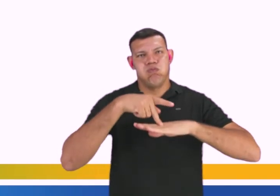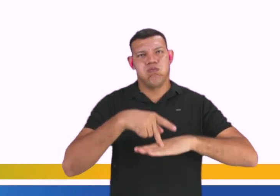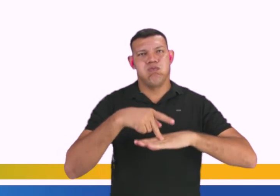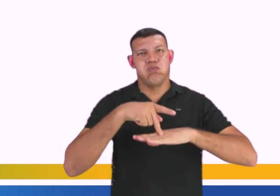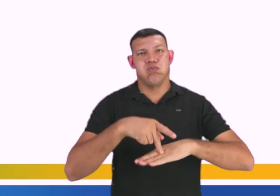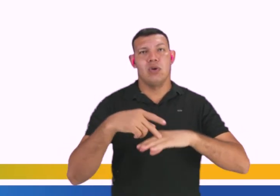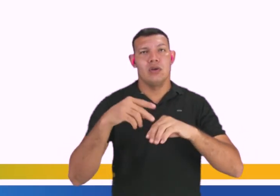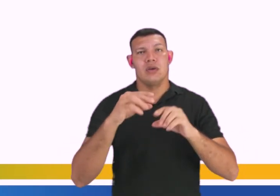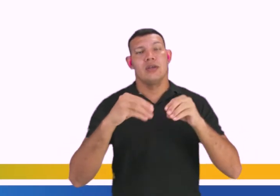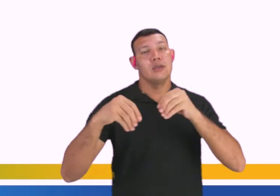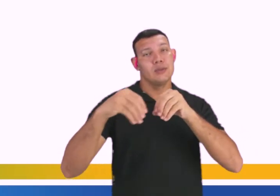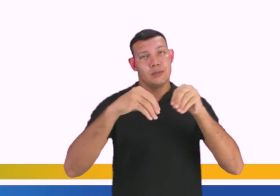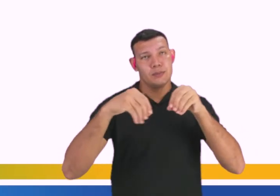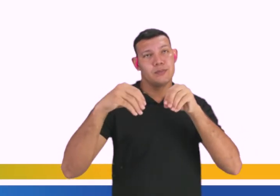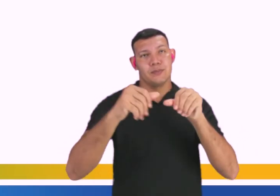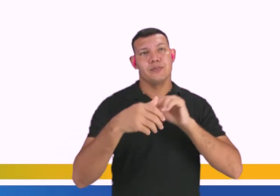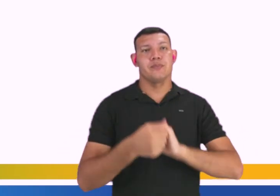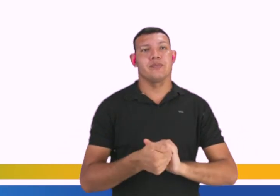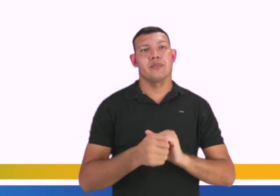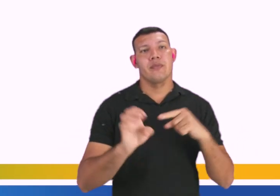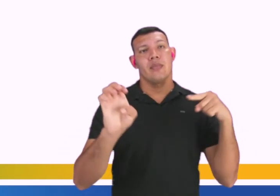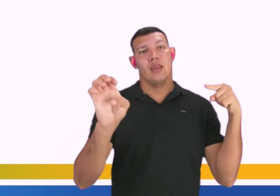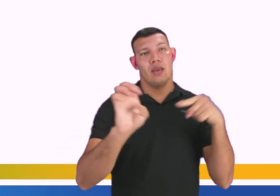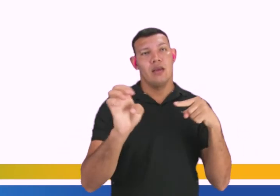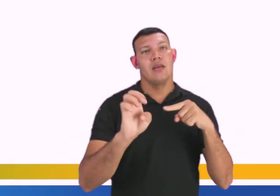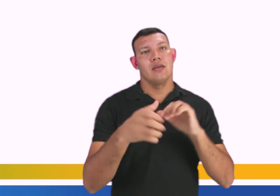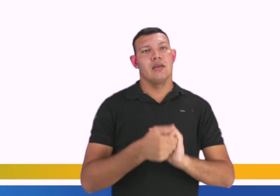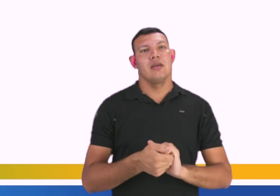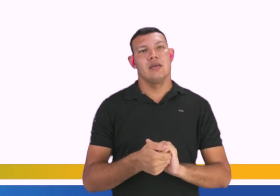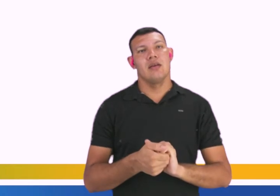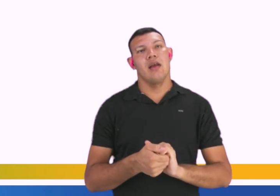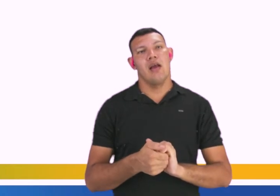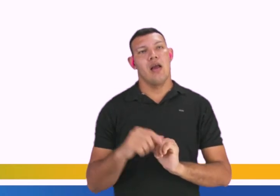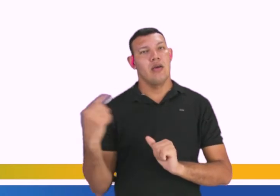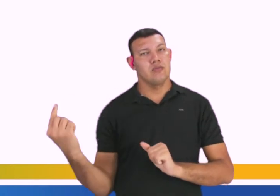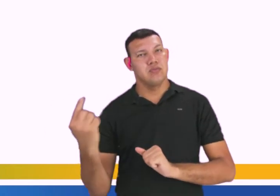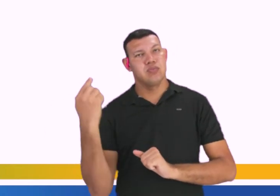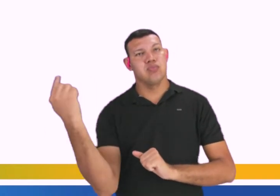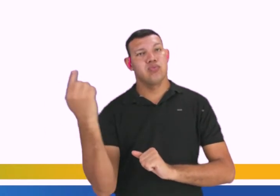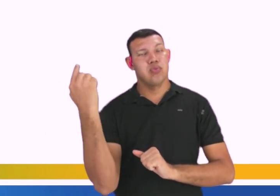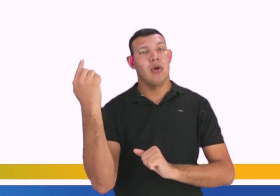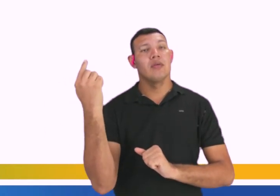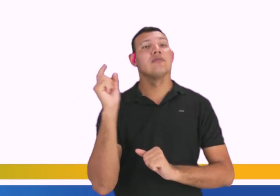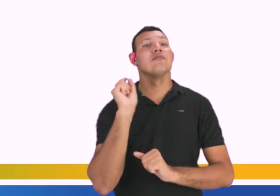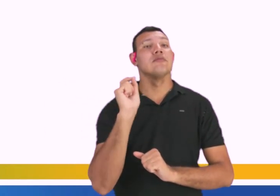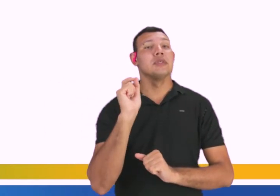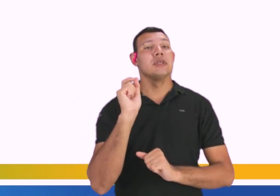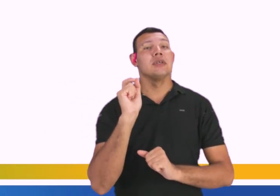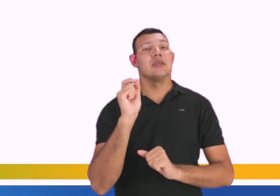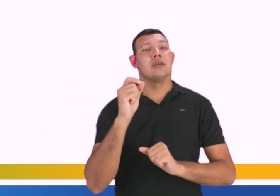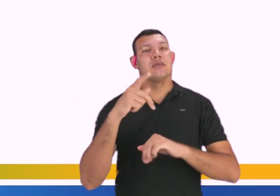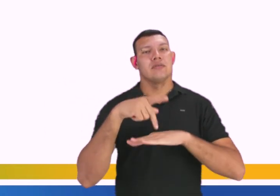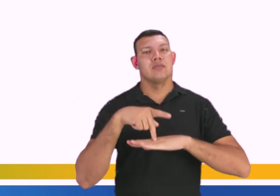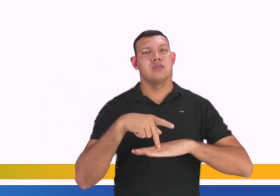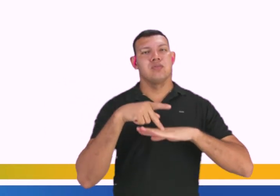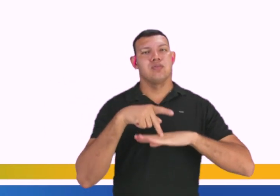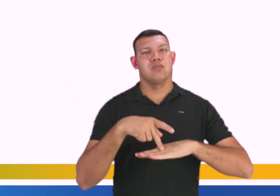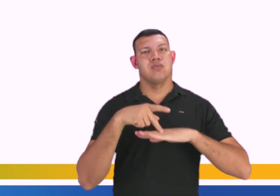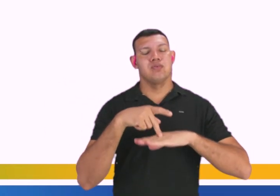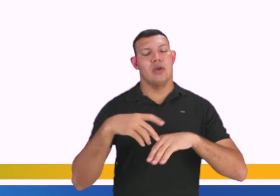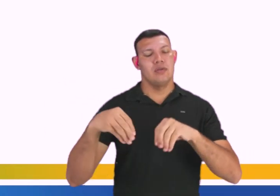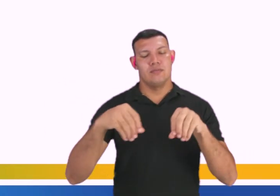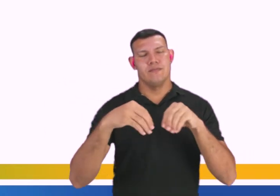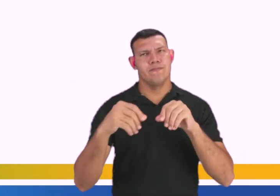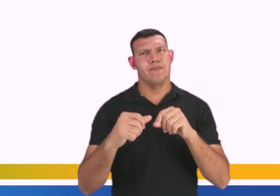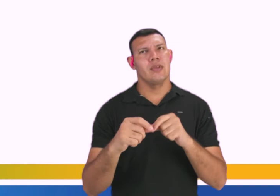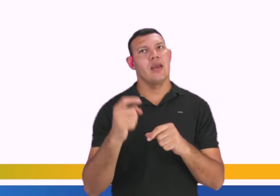verdade é que a explicação está na pressão, se vai aumentar ou se vai diminuir. E aí, no caso, a gente quer que a pressão diminua. Mas